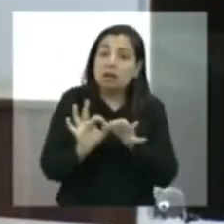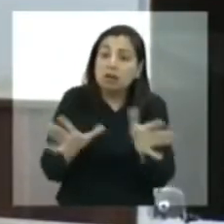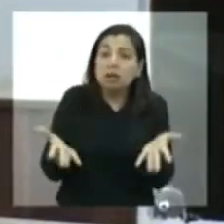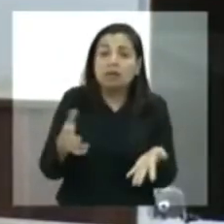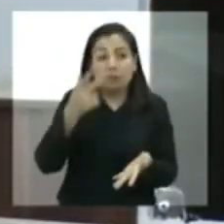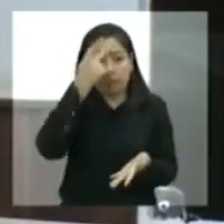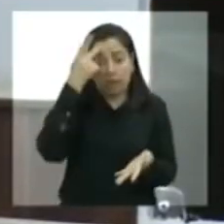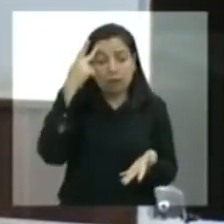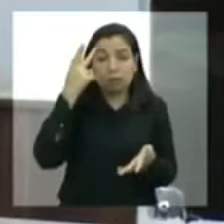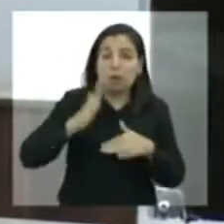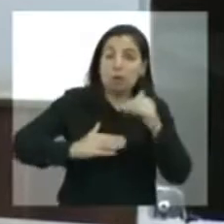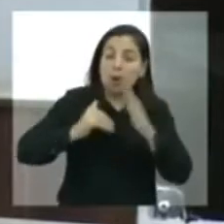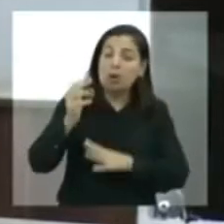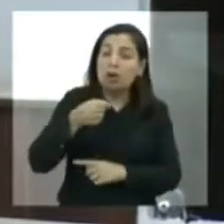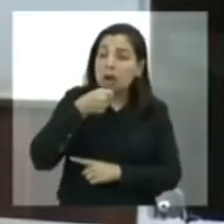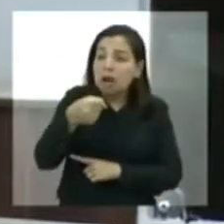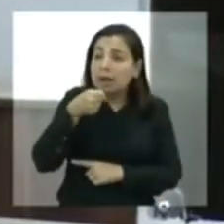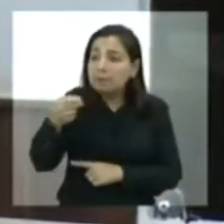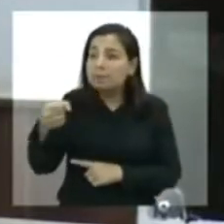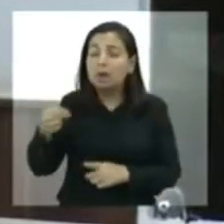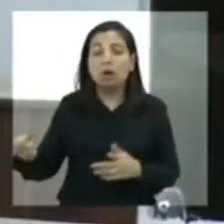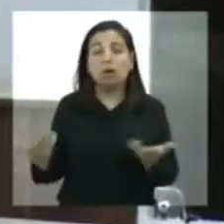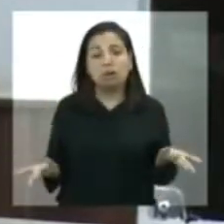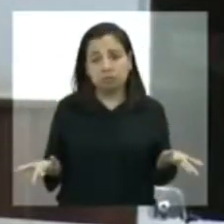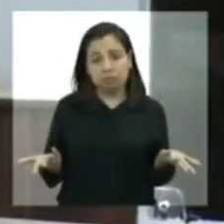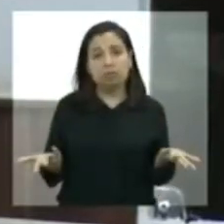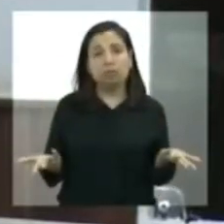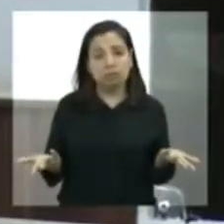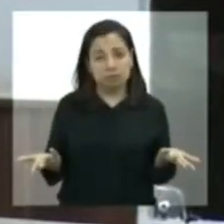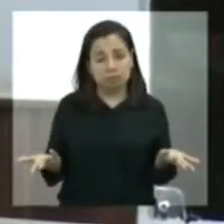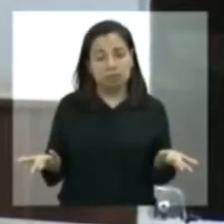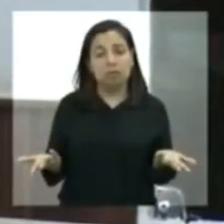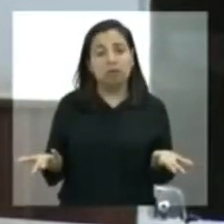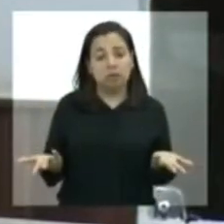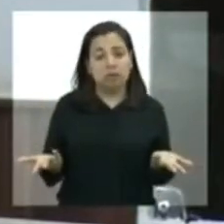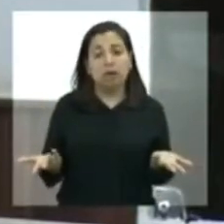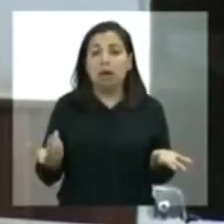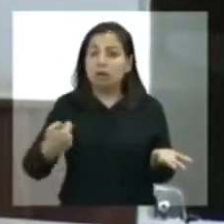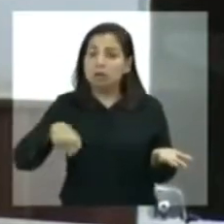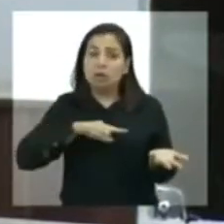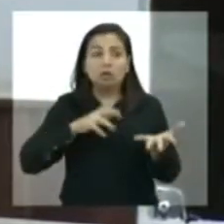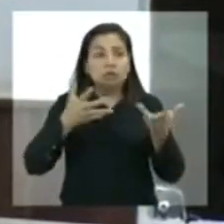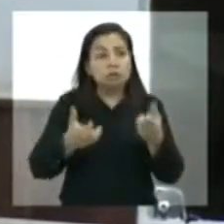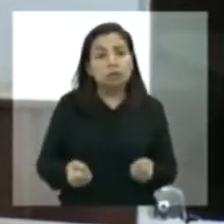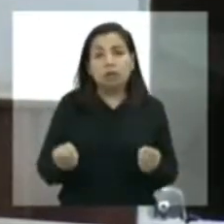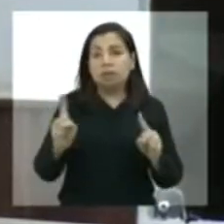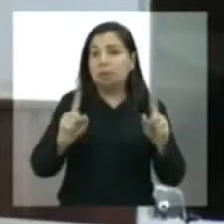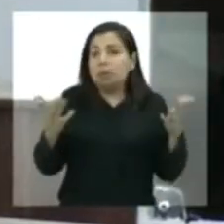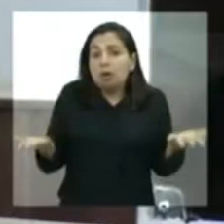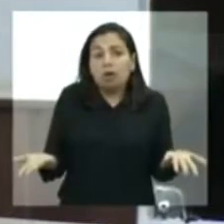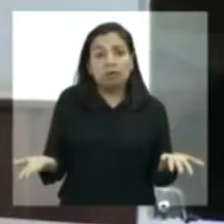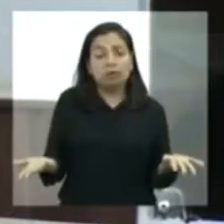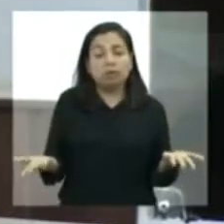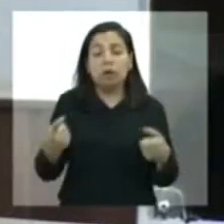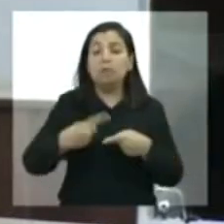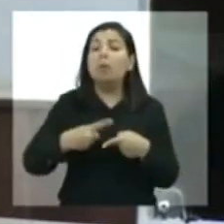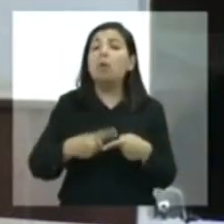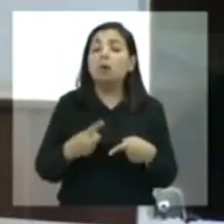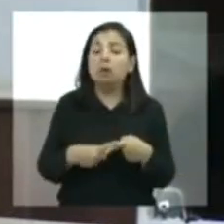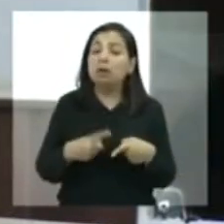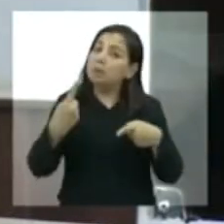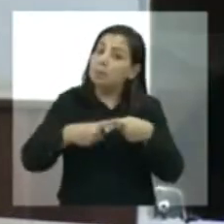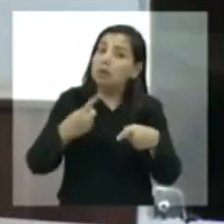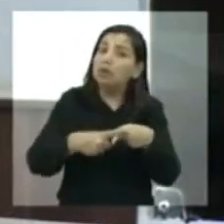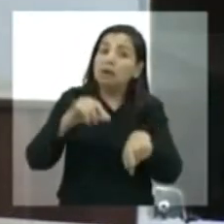Câmara empreste submeter-se a isso. Por quê? Porque a